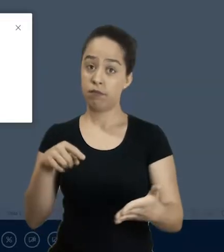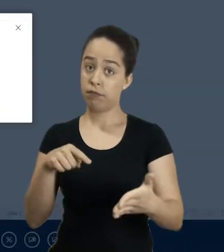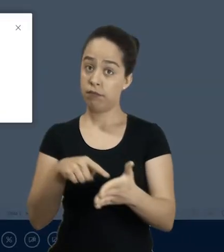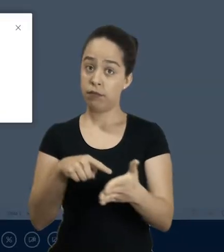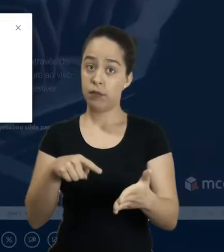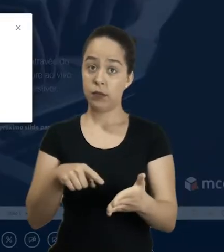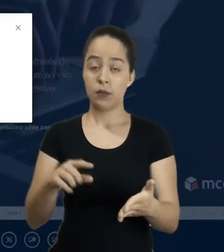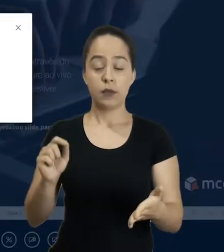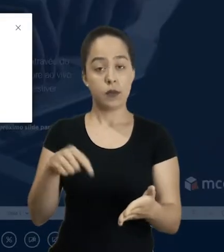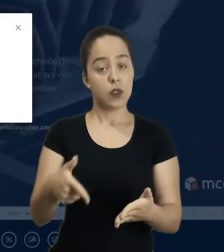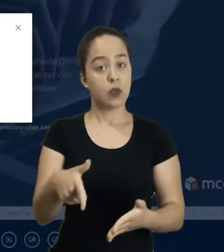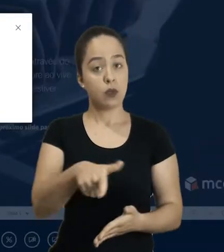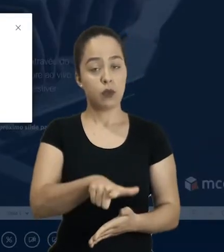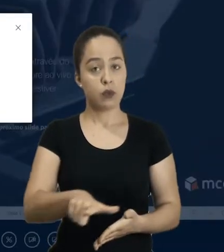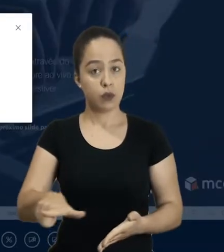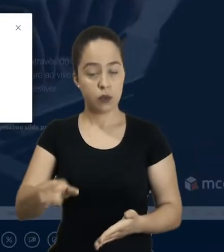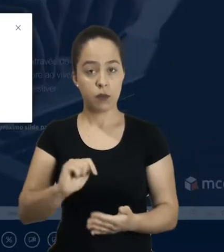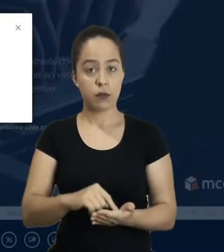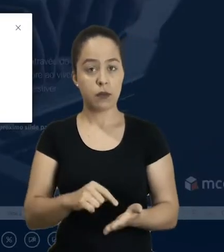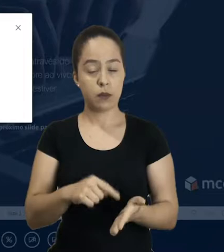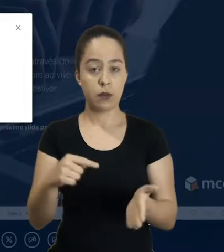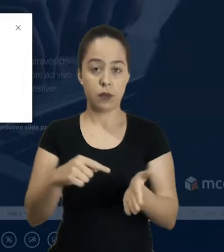Aí vou colocar aqui normalmente,